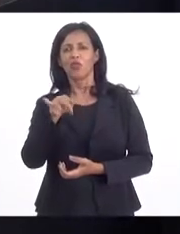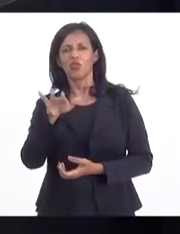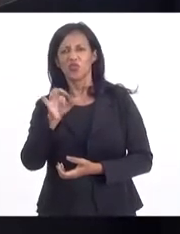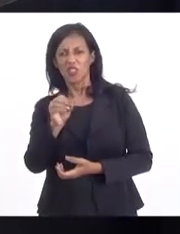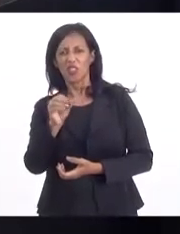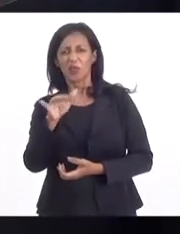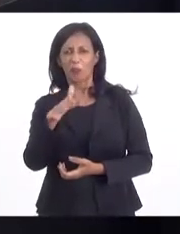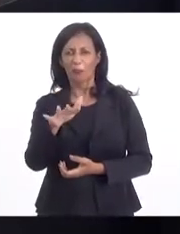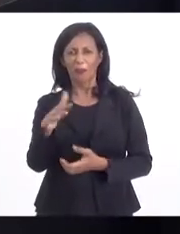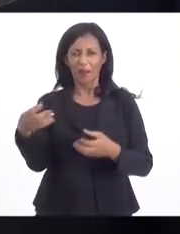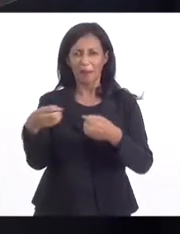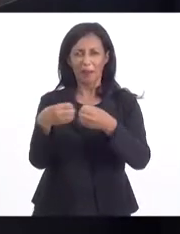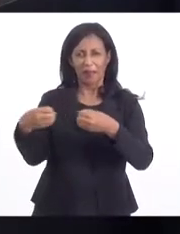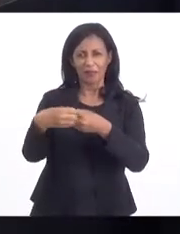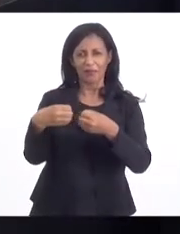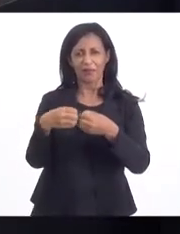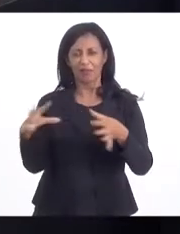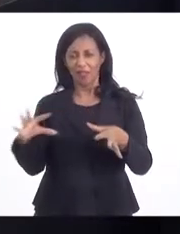Bom,